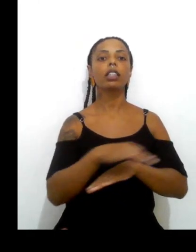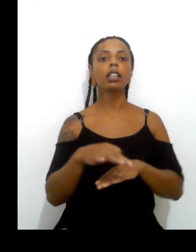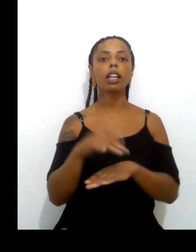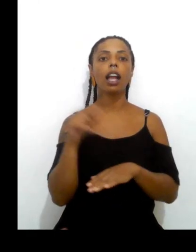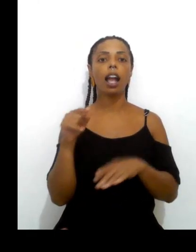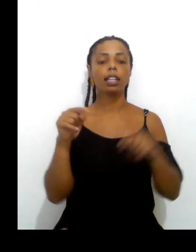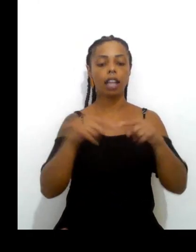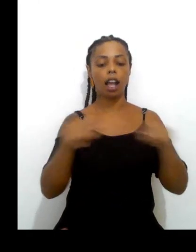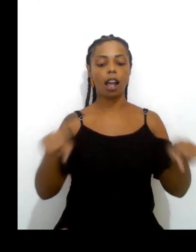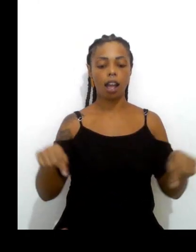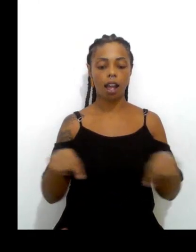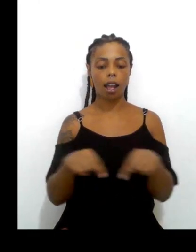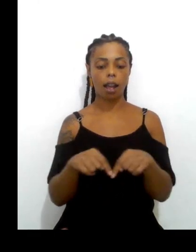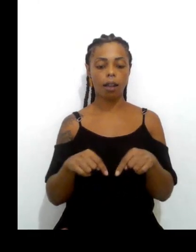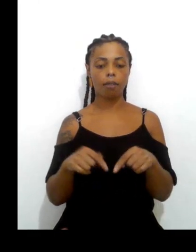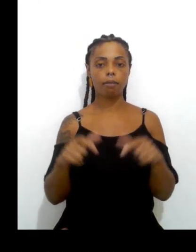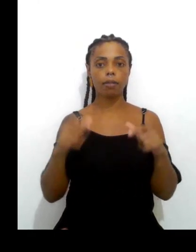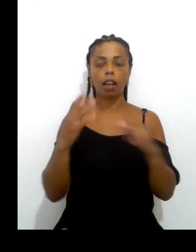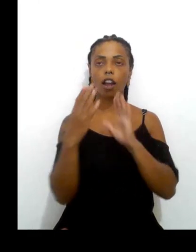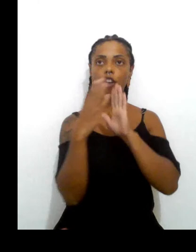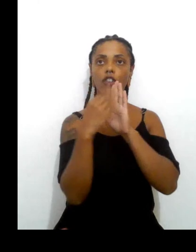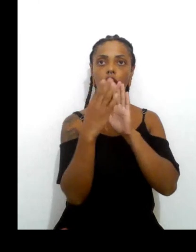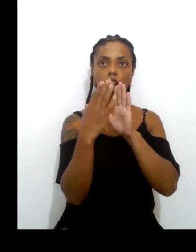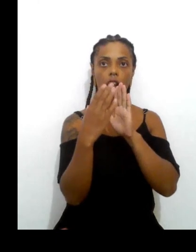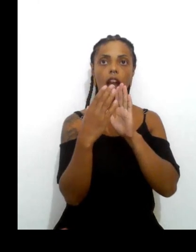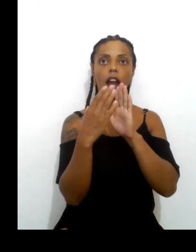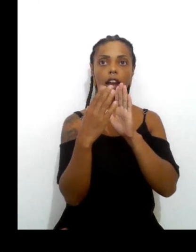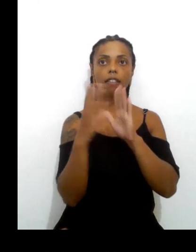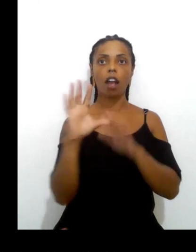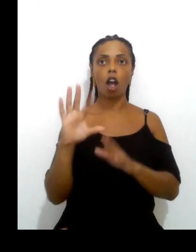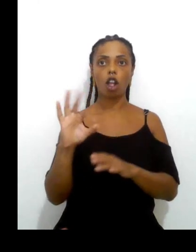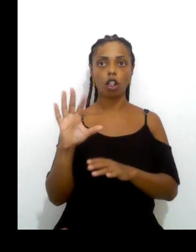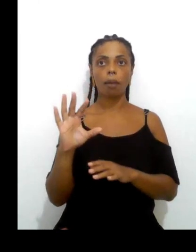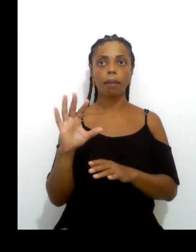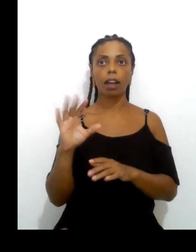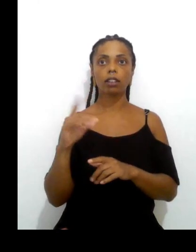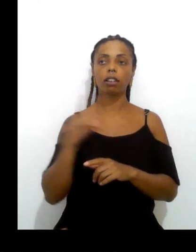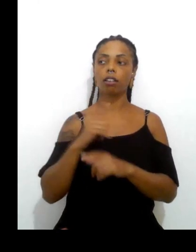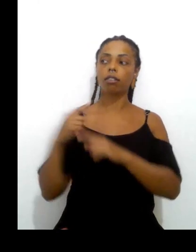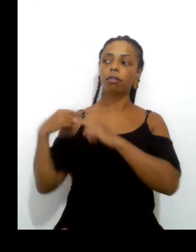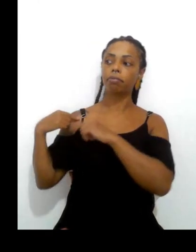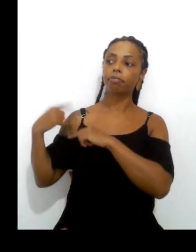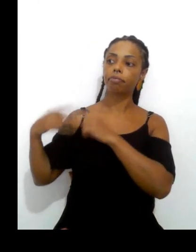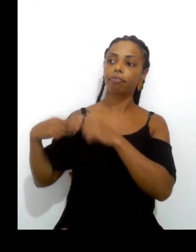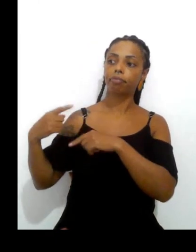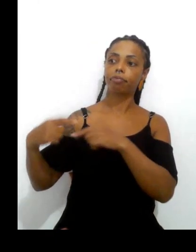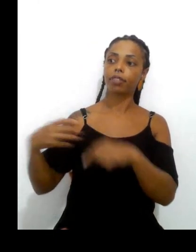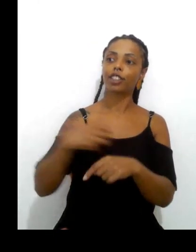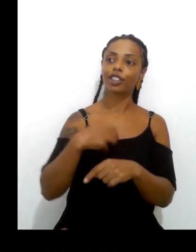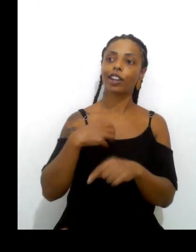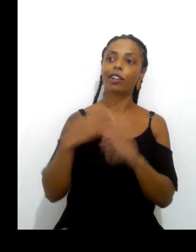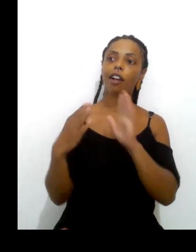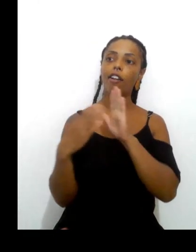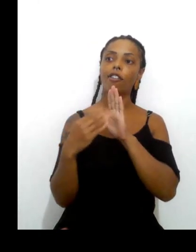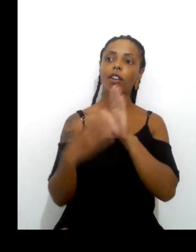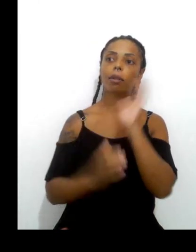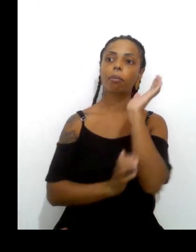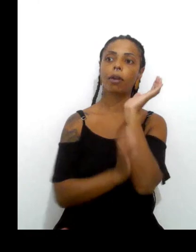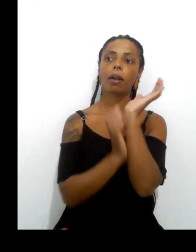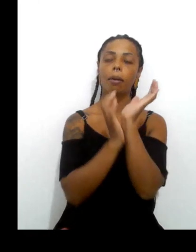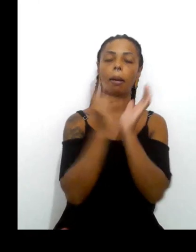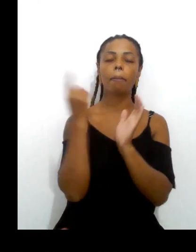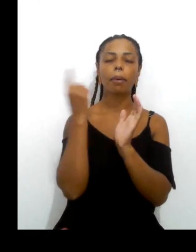fotográfica automática herdou essa lógica da fotografia burocrática as primeiras máquinas de fato